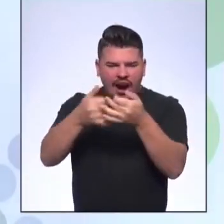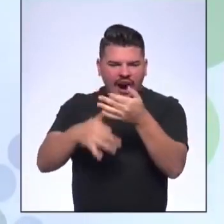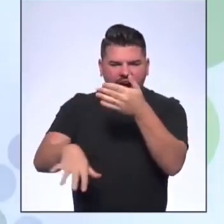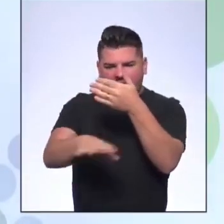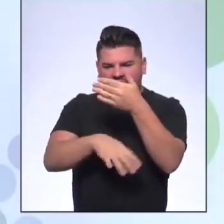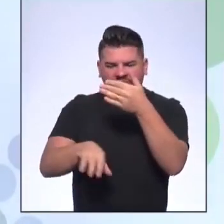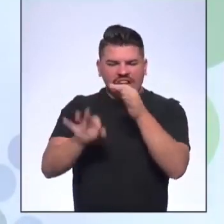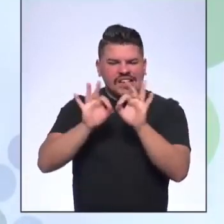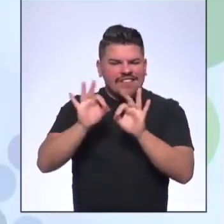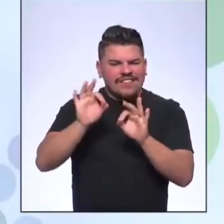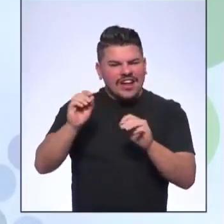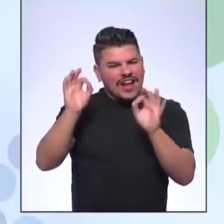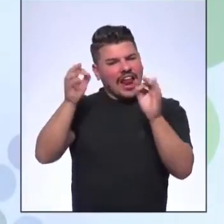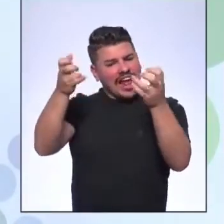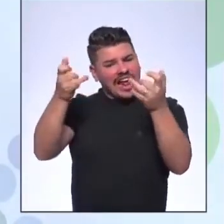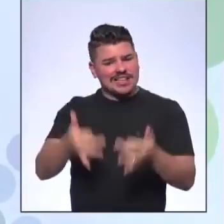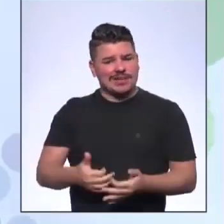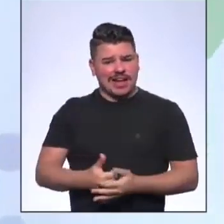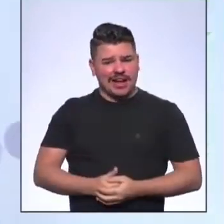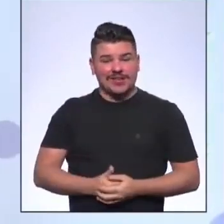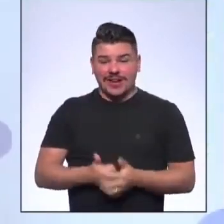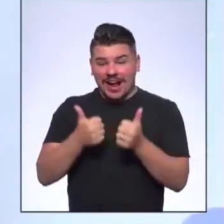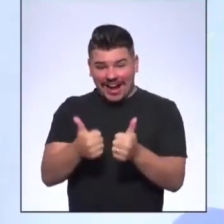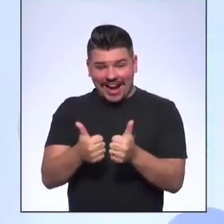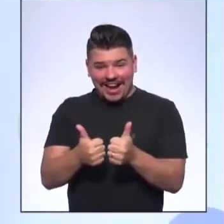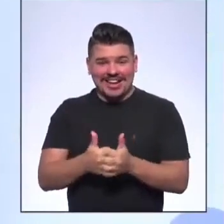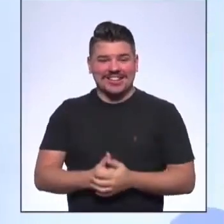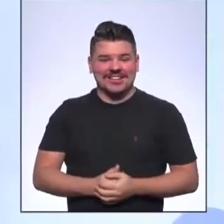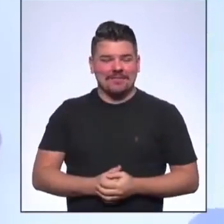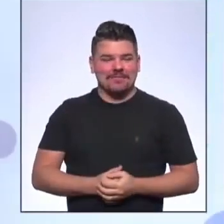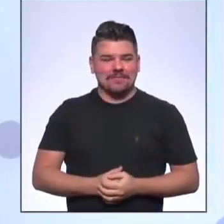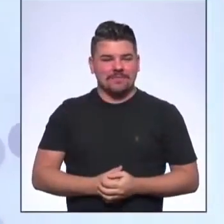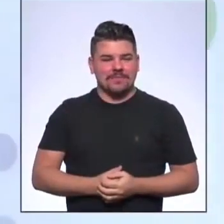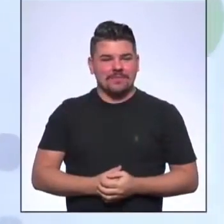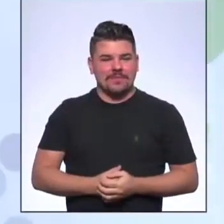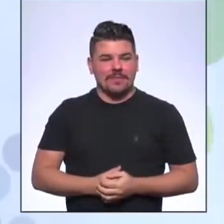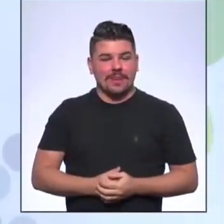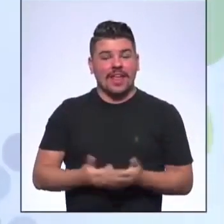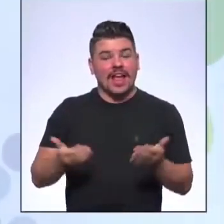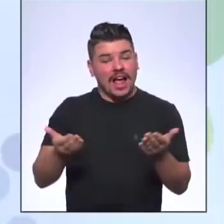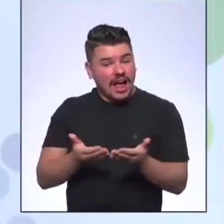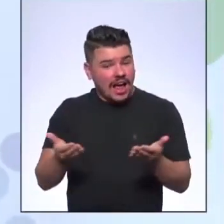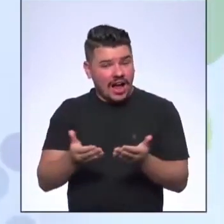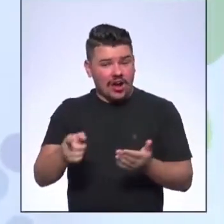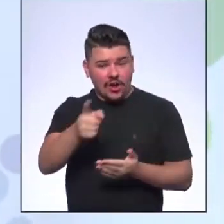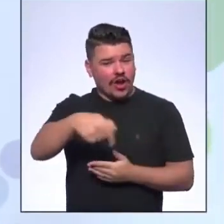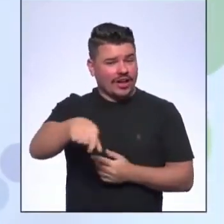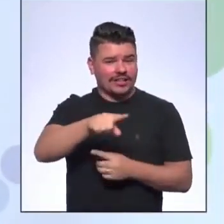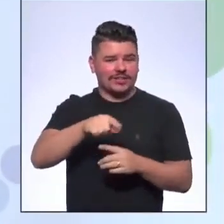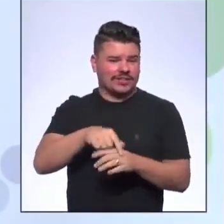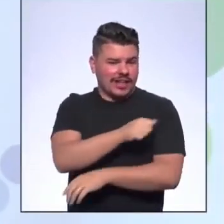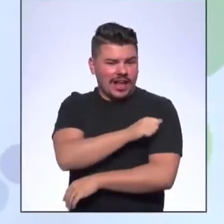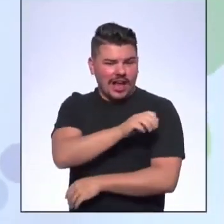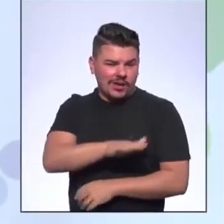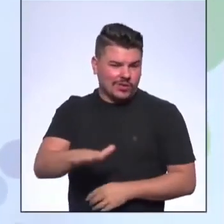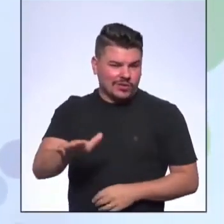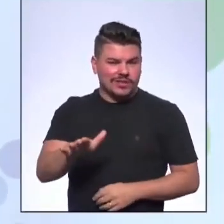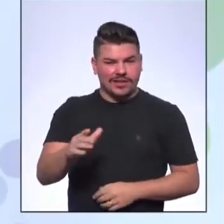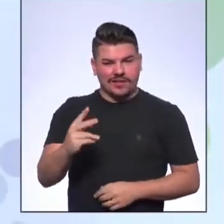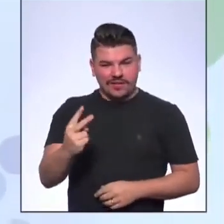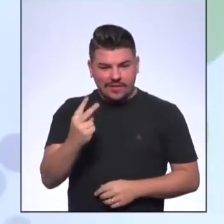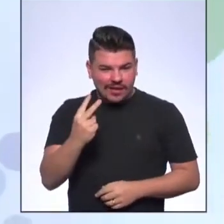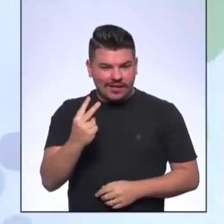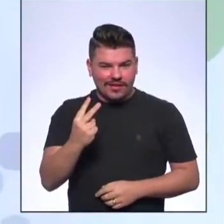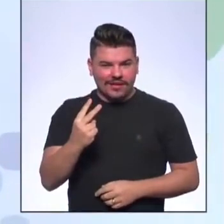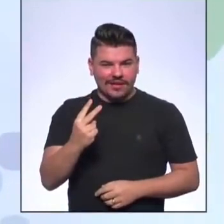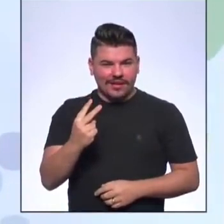está falando, certo? Vamos lá? Vamos aí. Conhecimentos prévios dos alunos. Vamos mandar o próximo aqui. Isso.